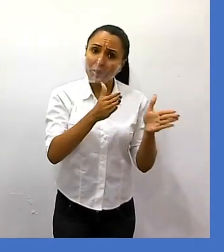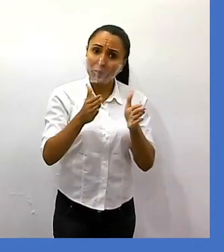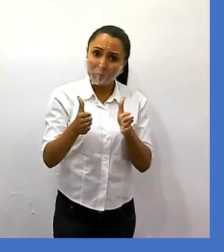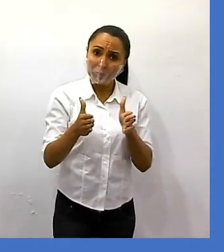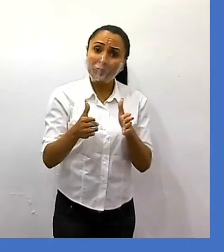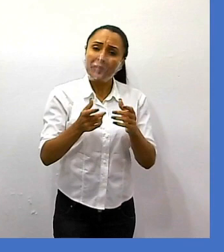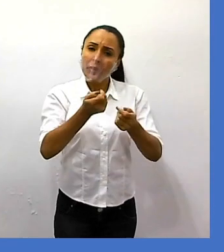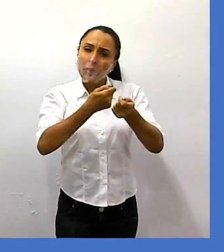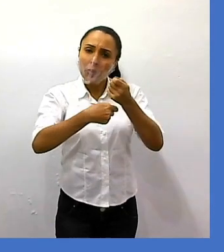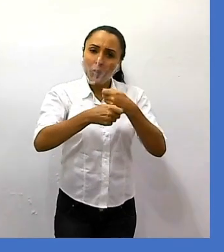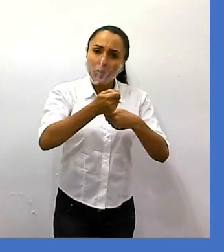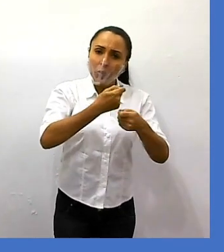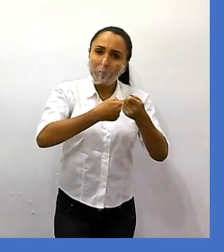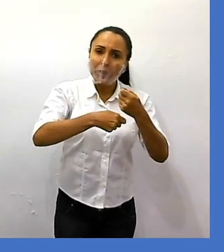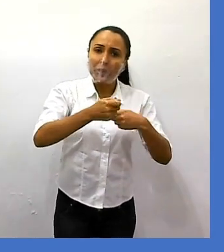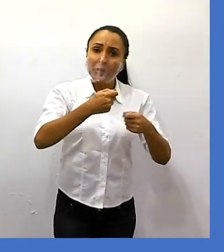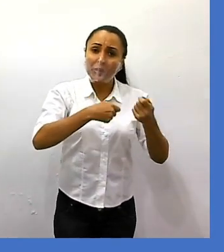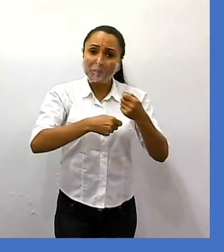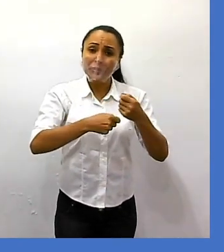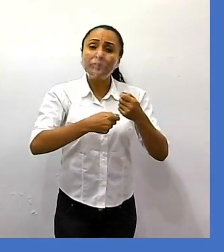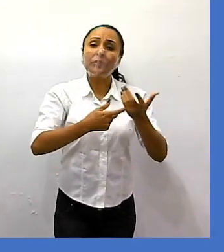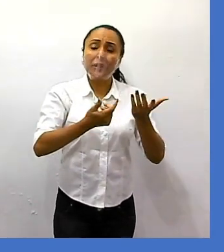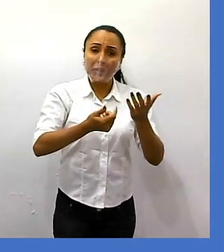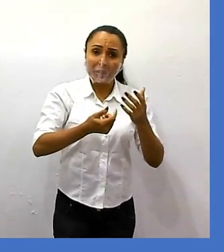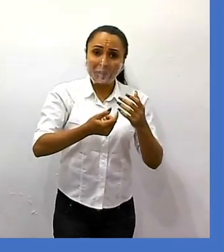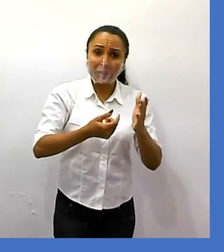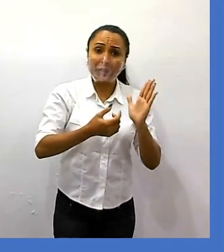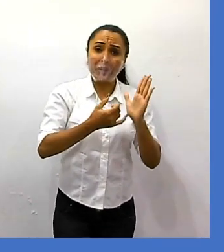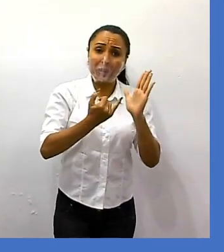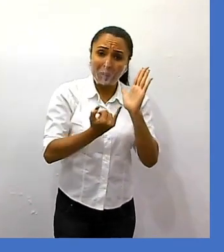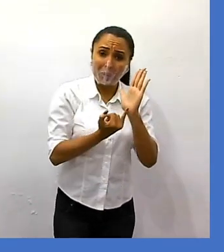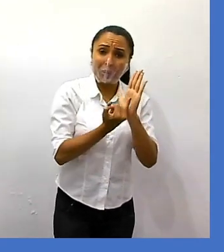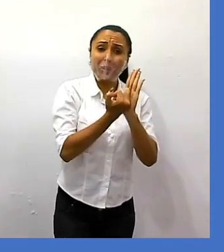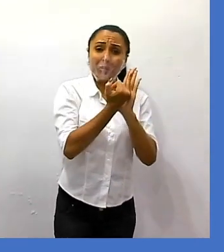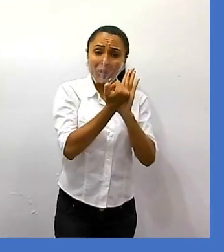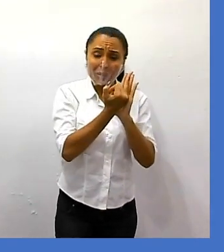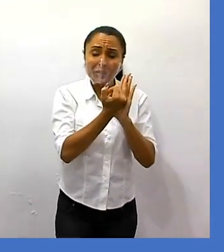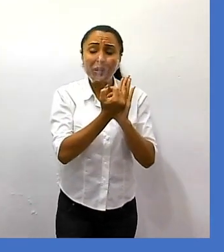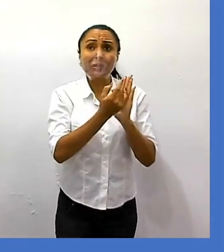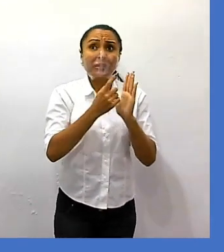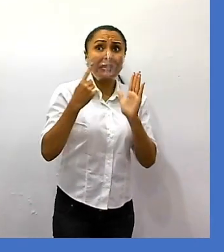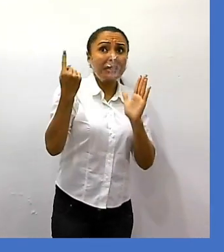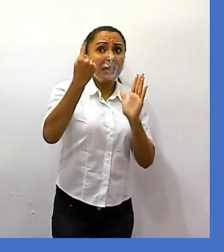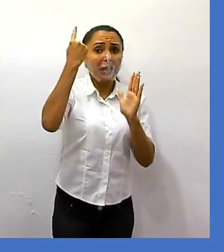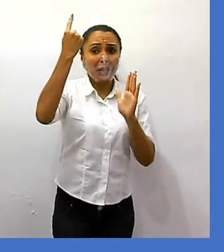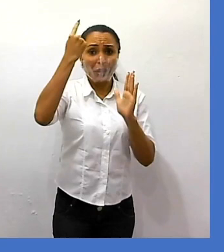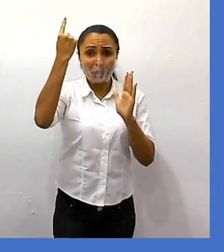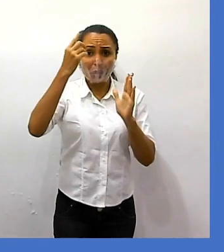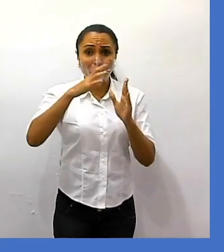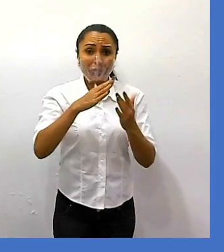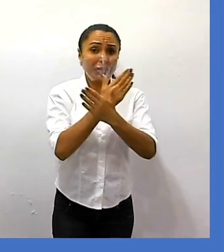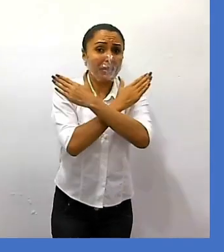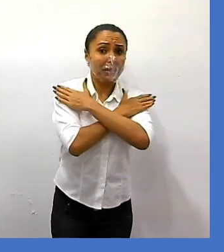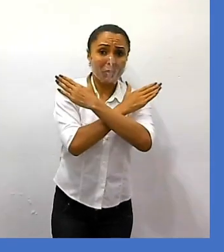recessão econômica, a inflação era muito alta, o desemprego era muito alto. Então,